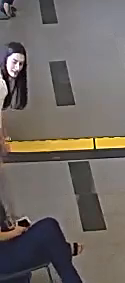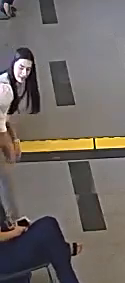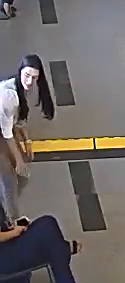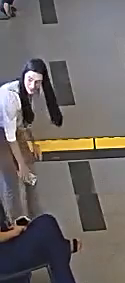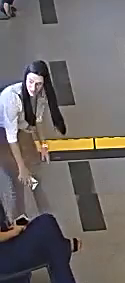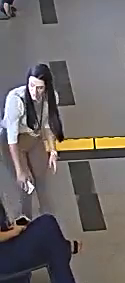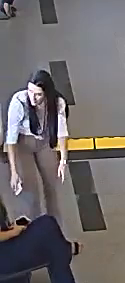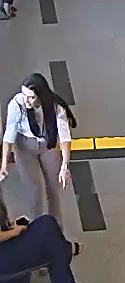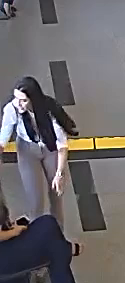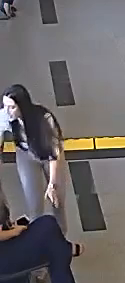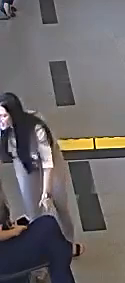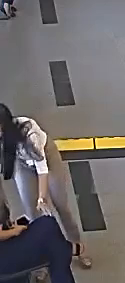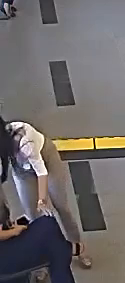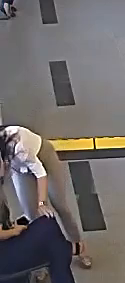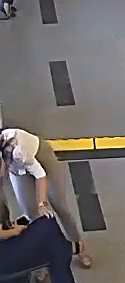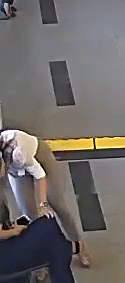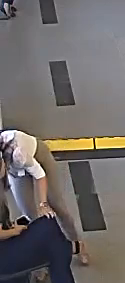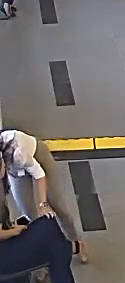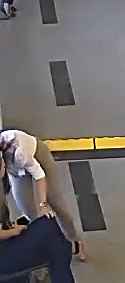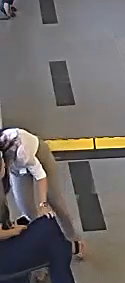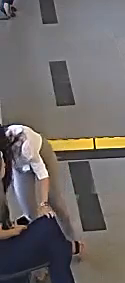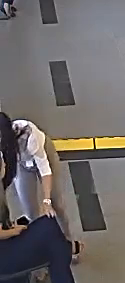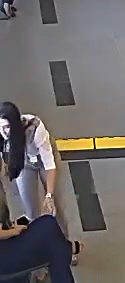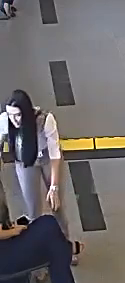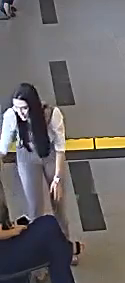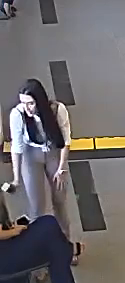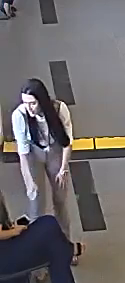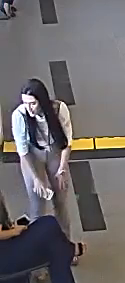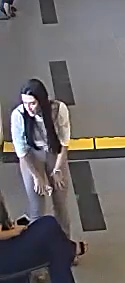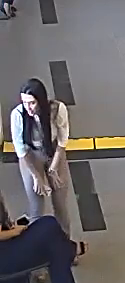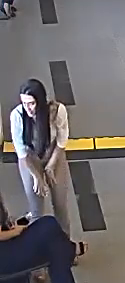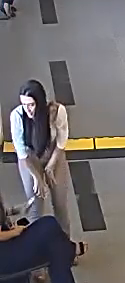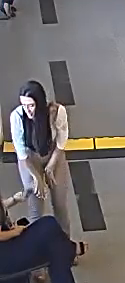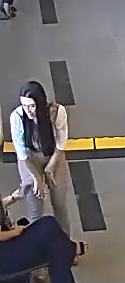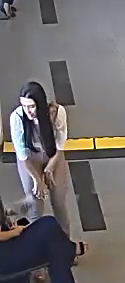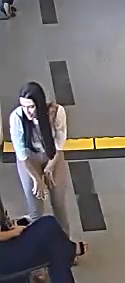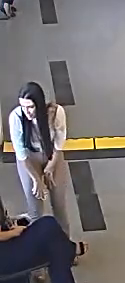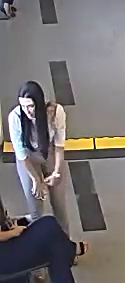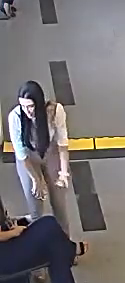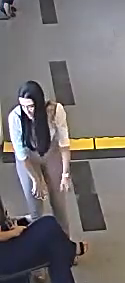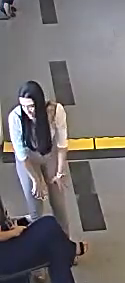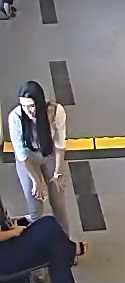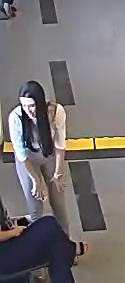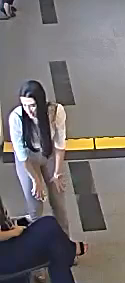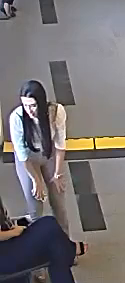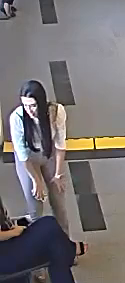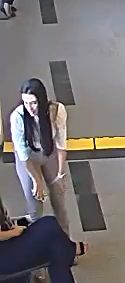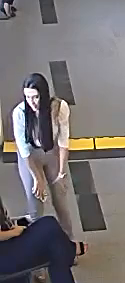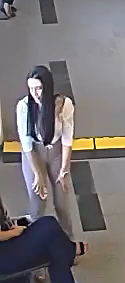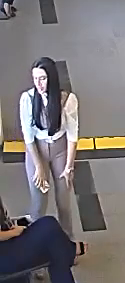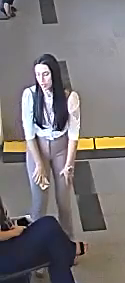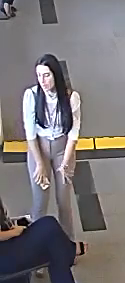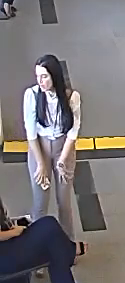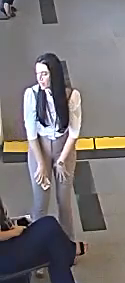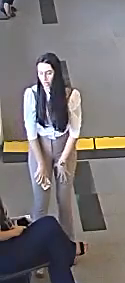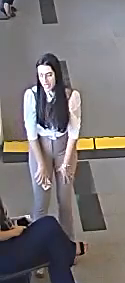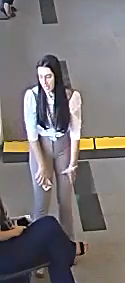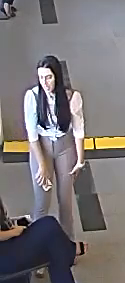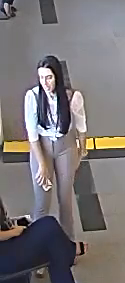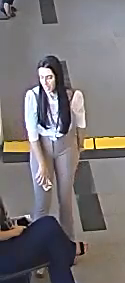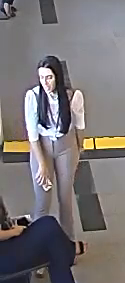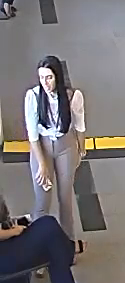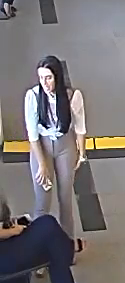quem? Ele precisa viajar, precisa consultar, precisa ir ao médico. Não pode esperar uma semana, 10 dias para alguém fiscalizar